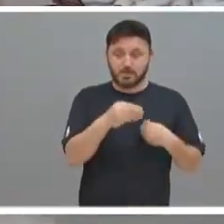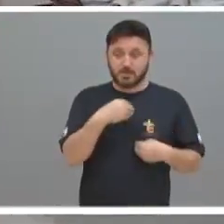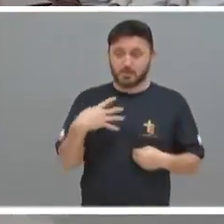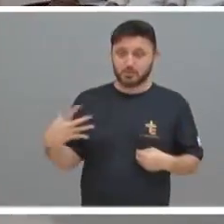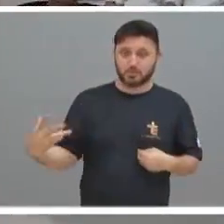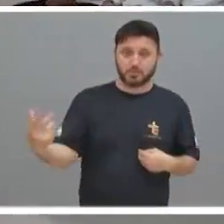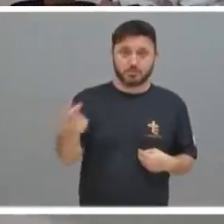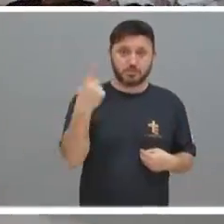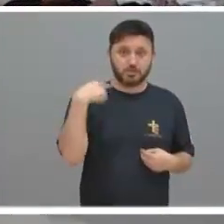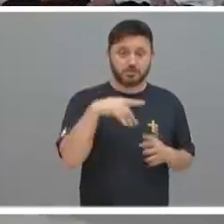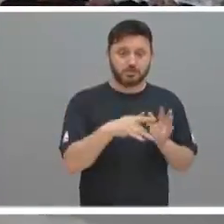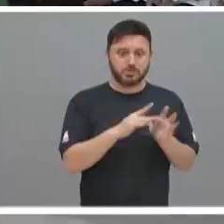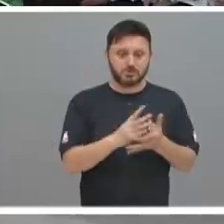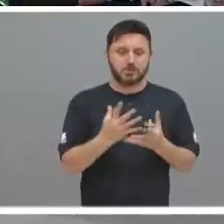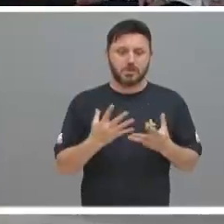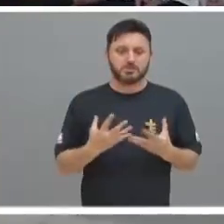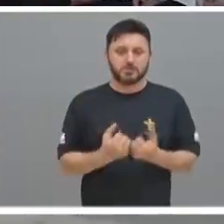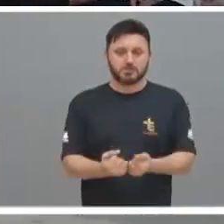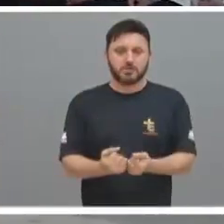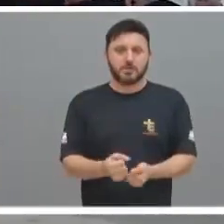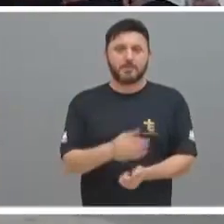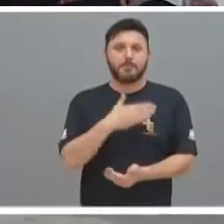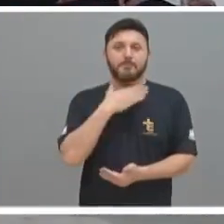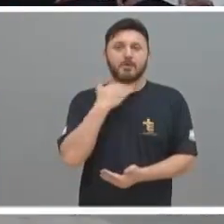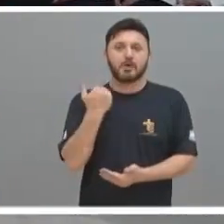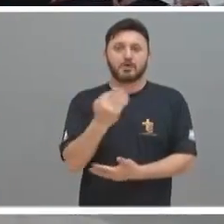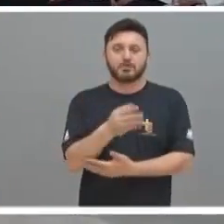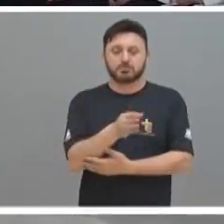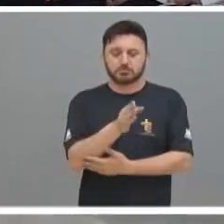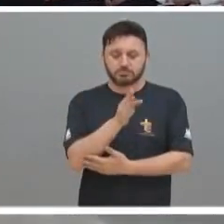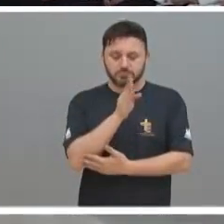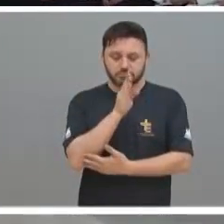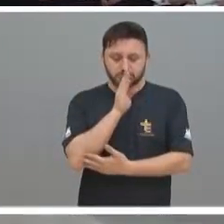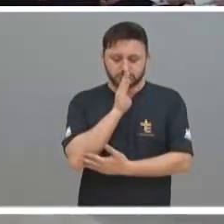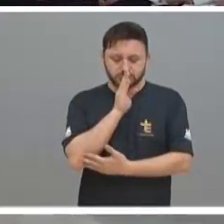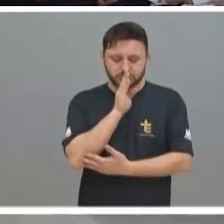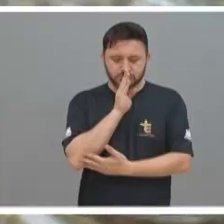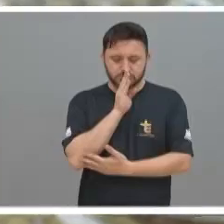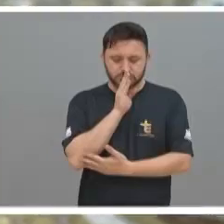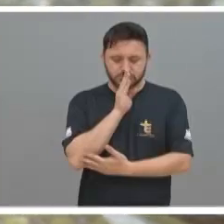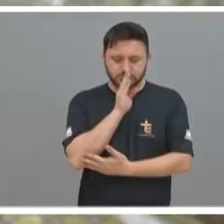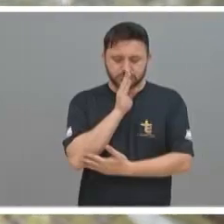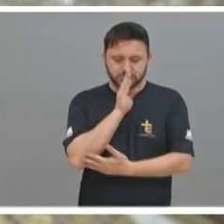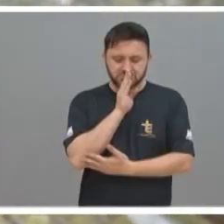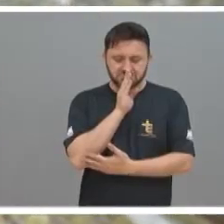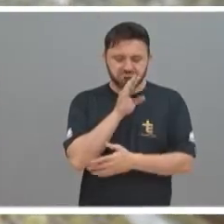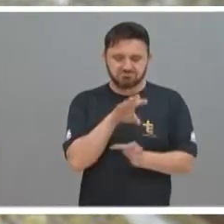nossas ofensas, e morreu calado, sem se defender.